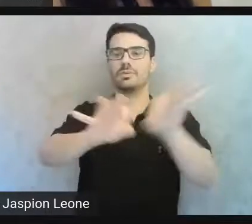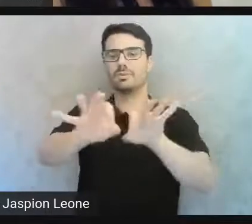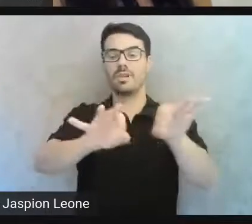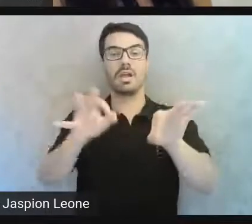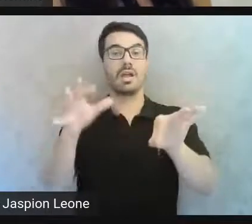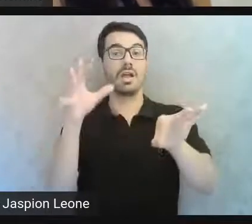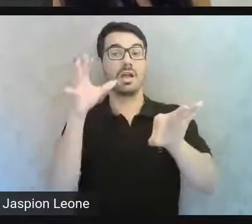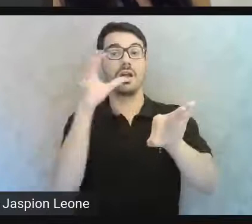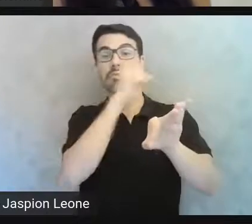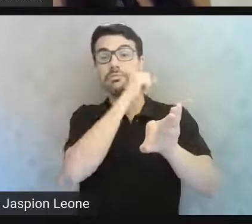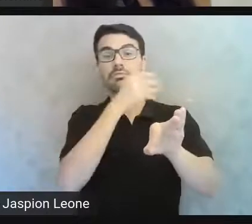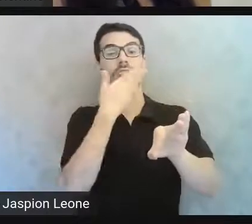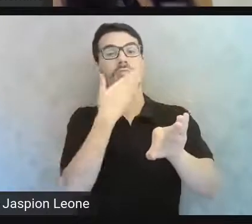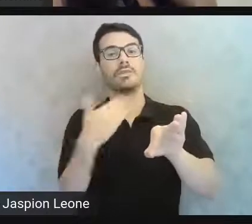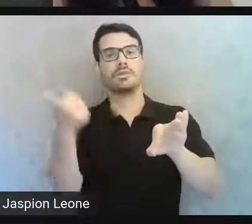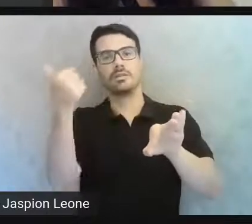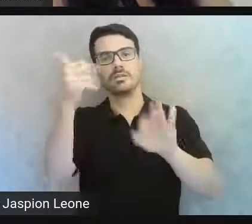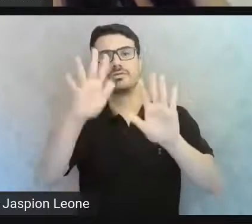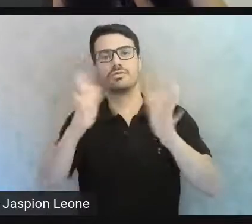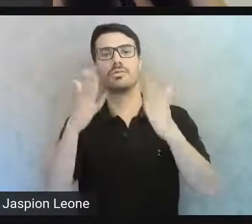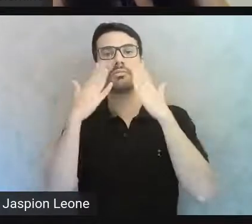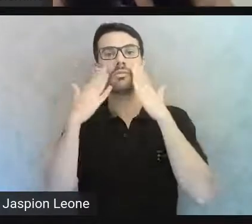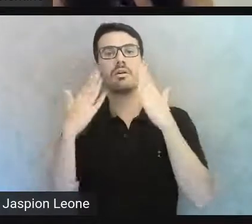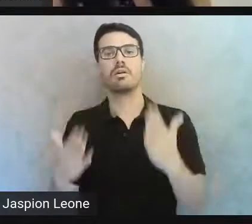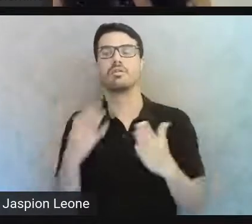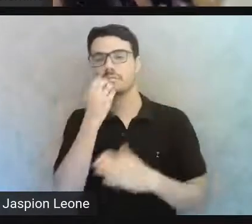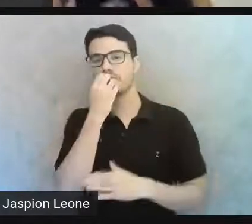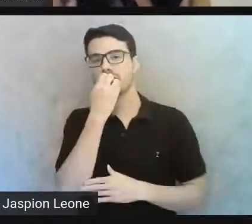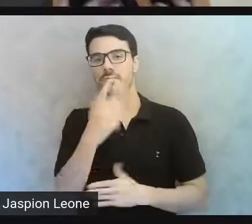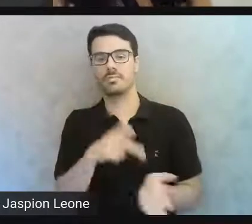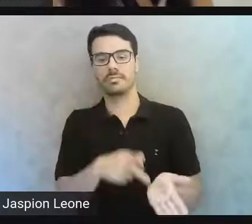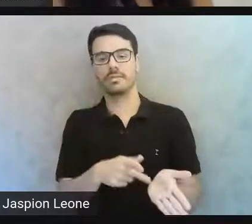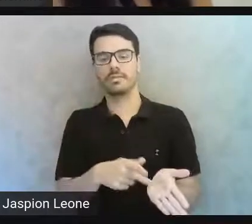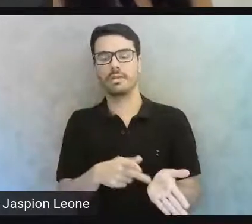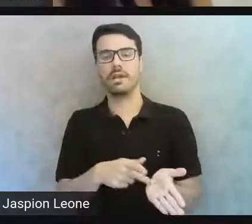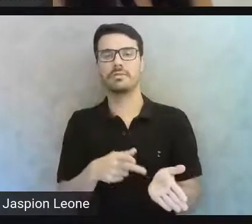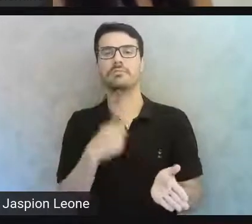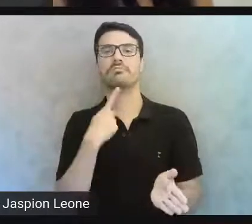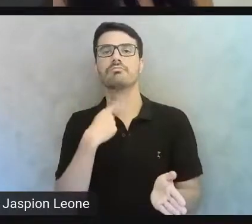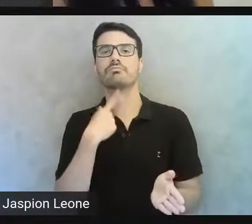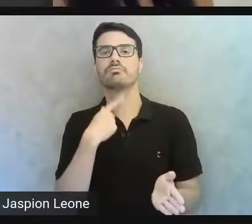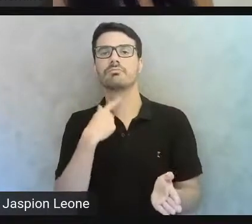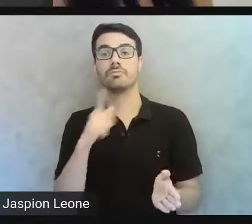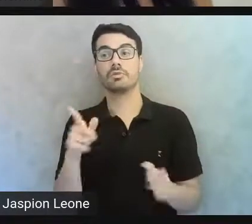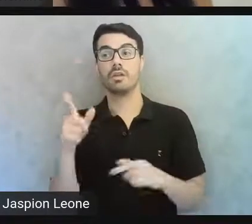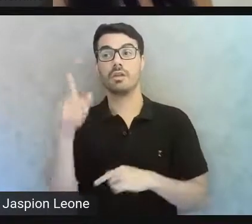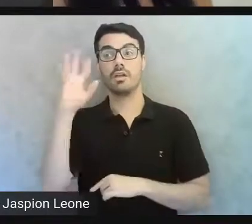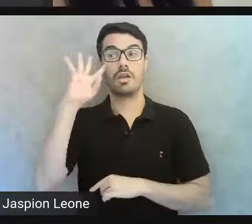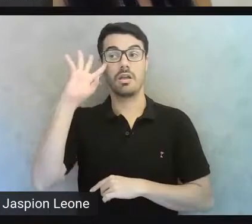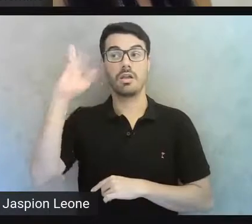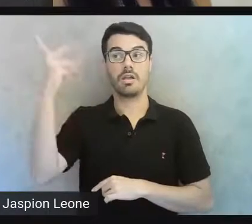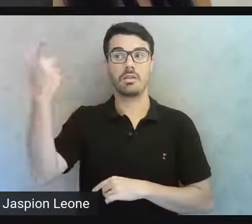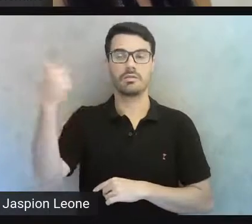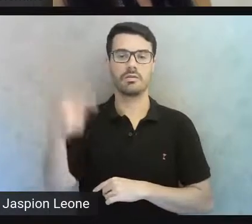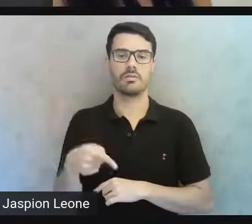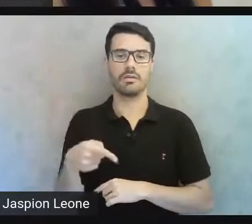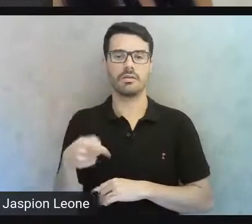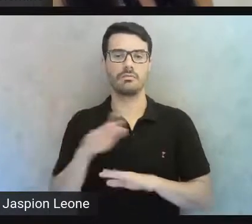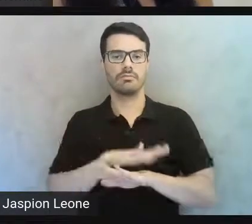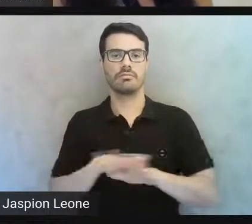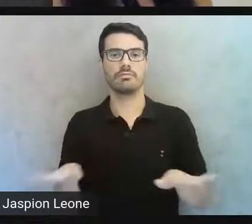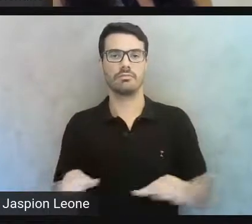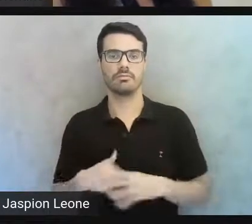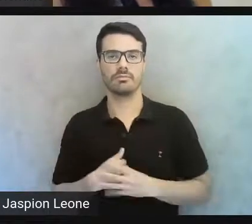agir rápido e isso demonstra também a sua boa fé, a sua vontade, quanto aquilo você quer resolver aquela situação, né? Então, acho que é importante,